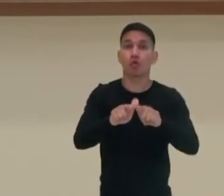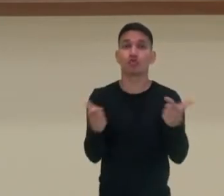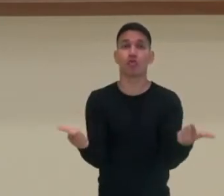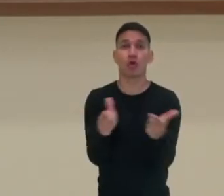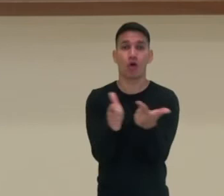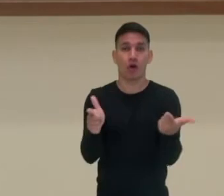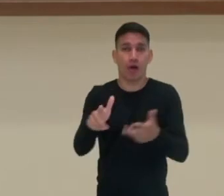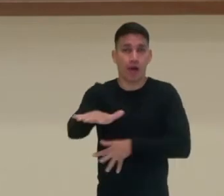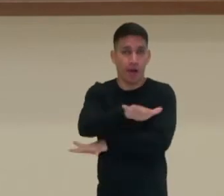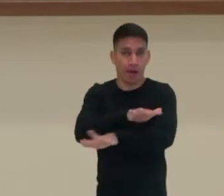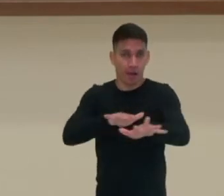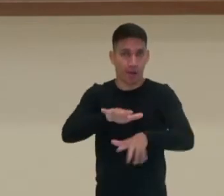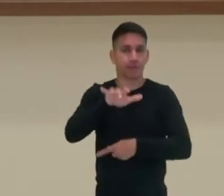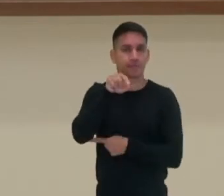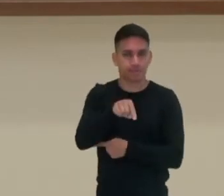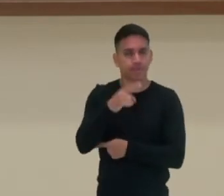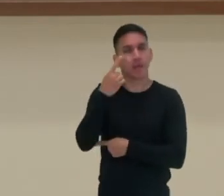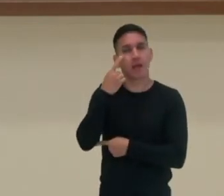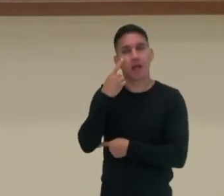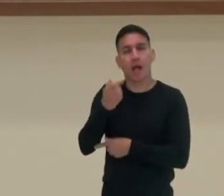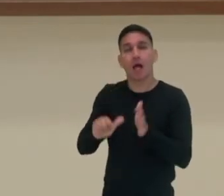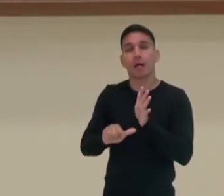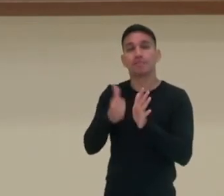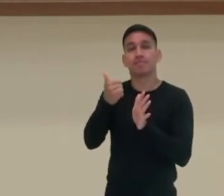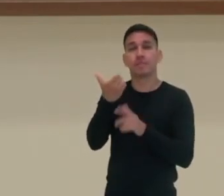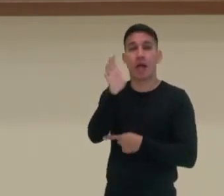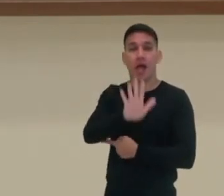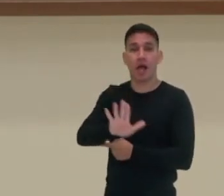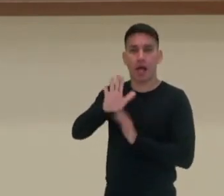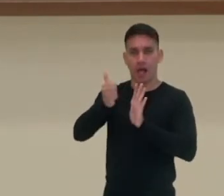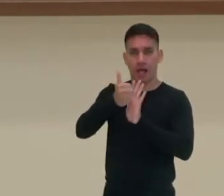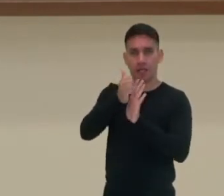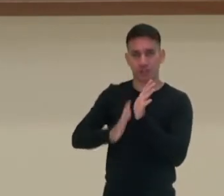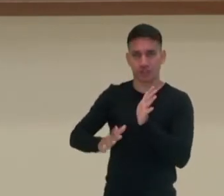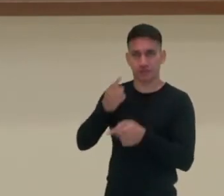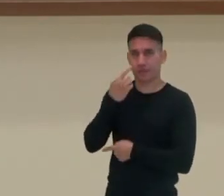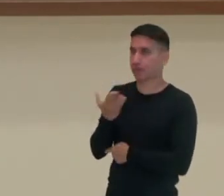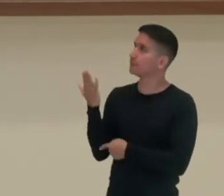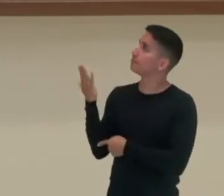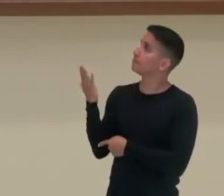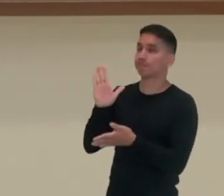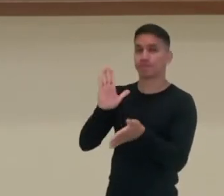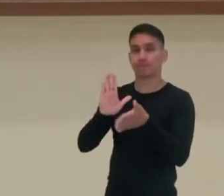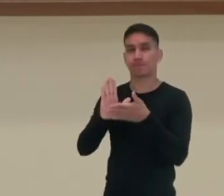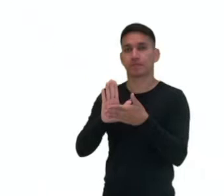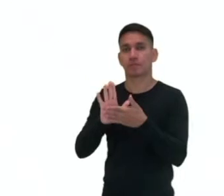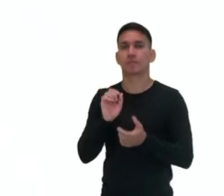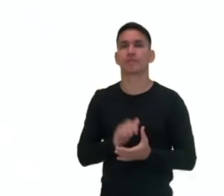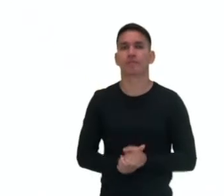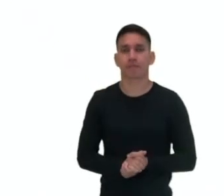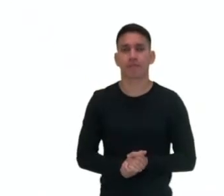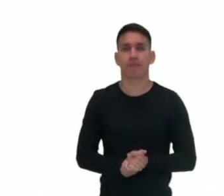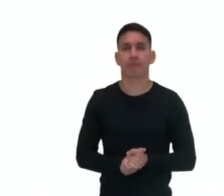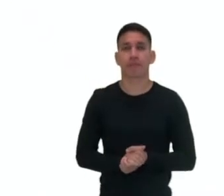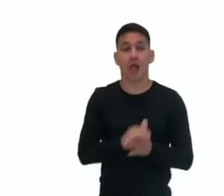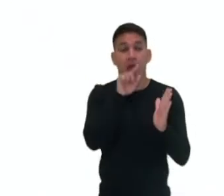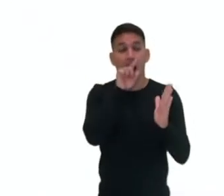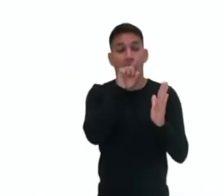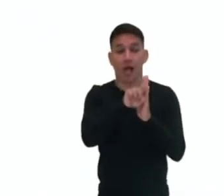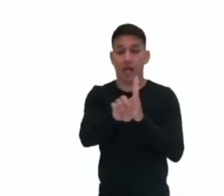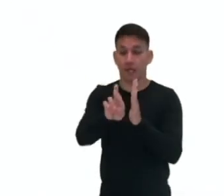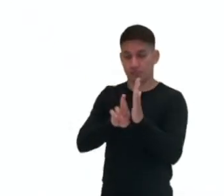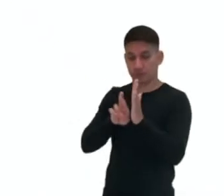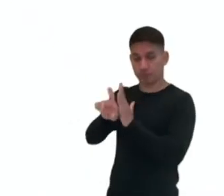chegamos aqui, à atividade 1. E olha a minha proposta para vocês. As entrevistas são estruturadas em